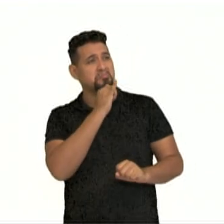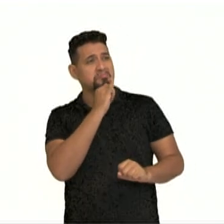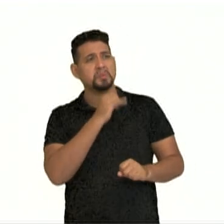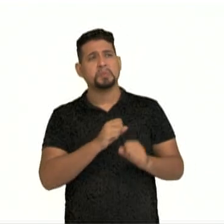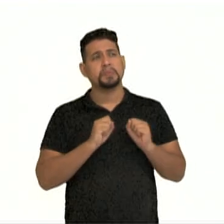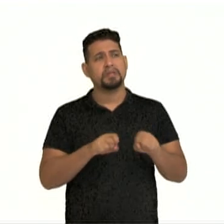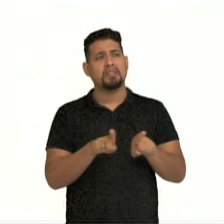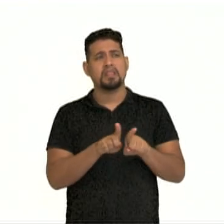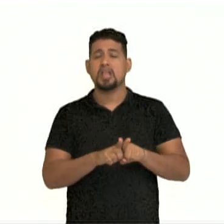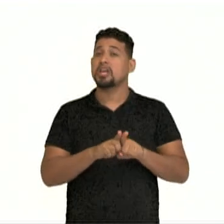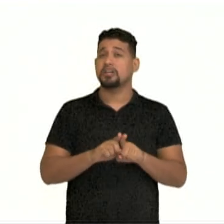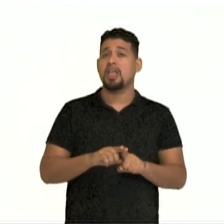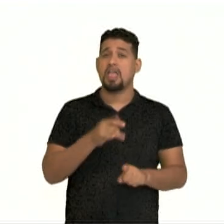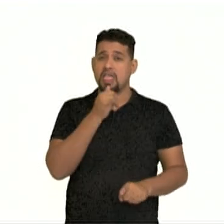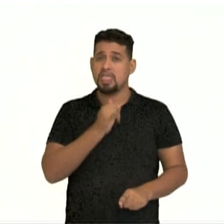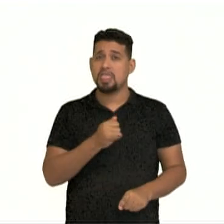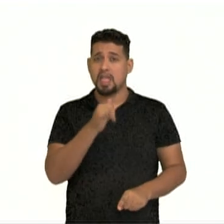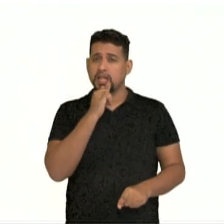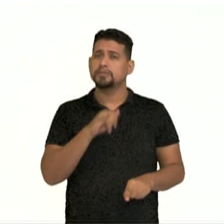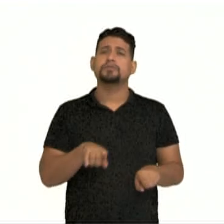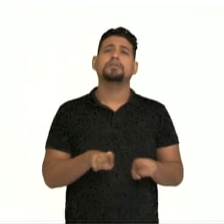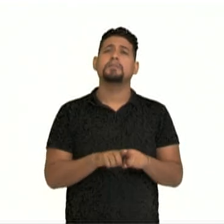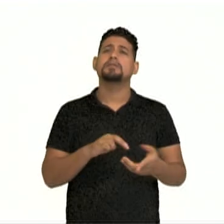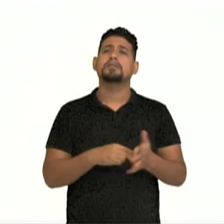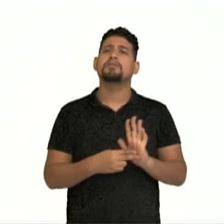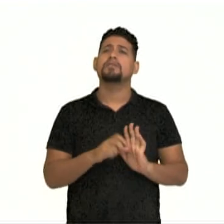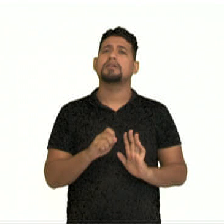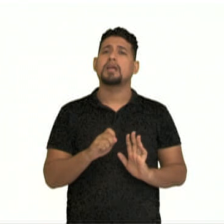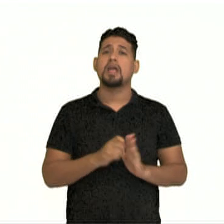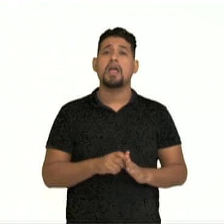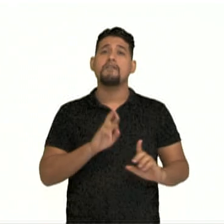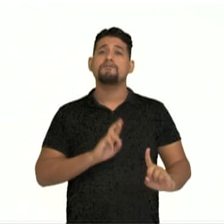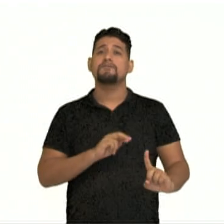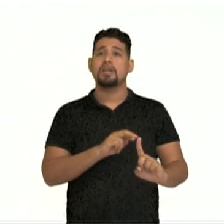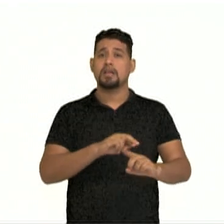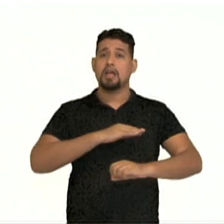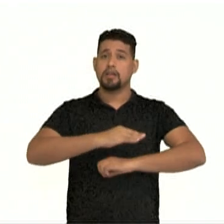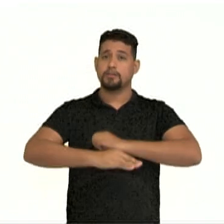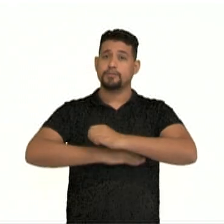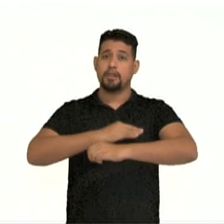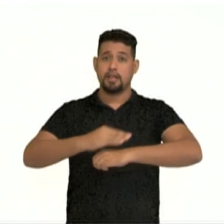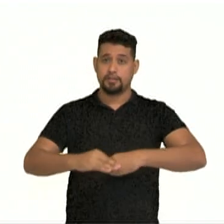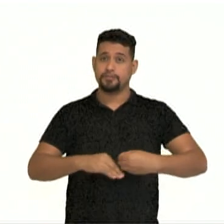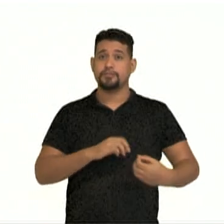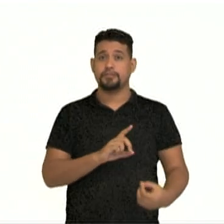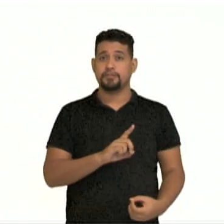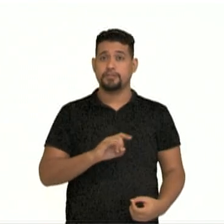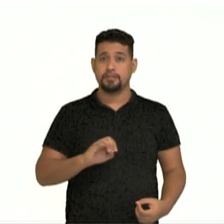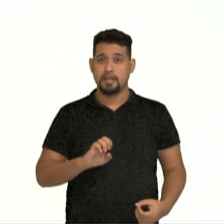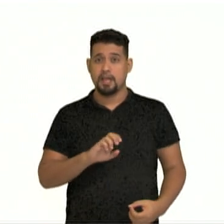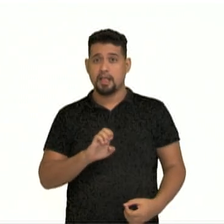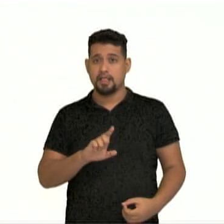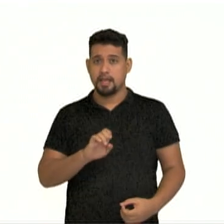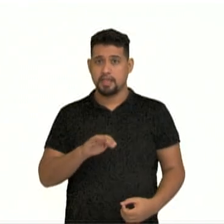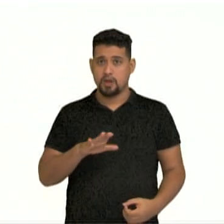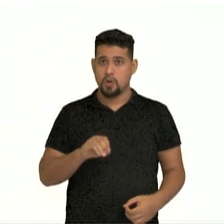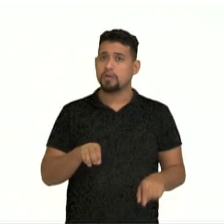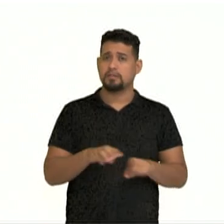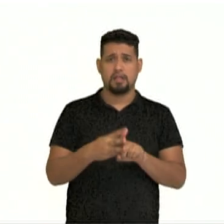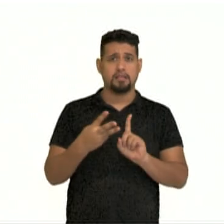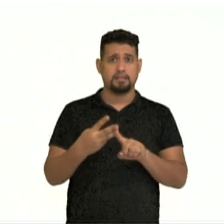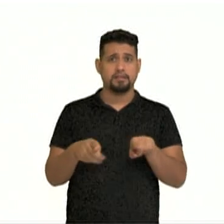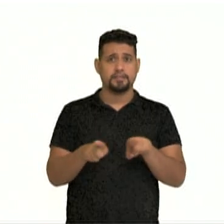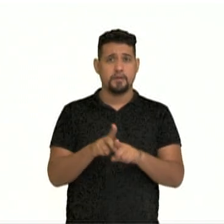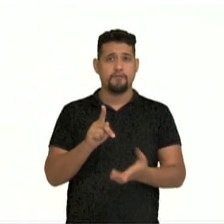mas grave isso. Dielétrico faz referência a isolante. Então, a terceira também é verdadeira.